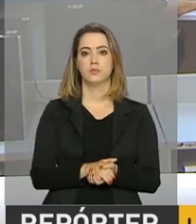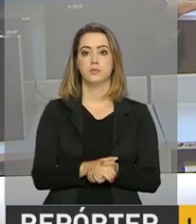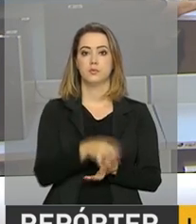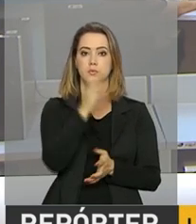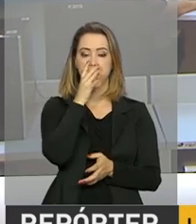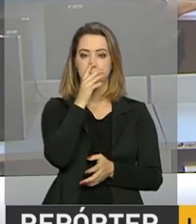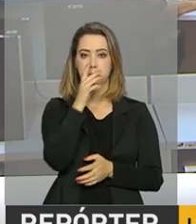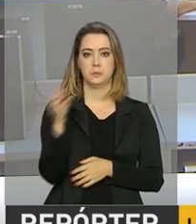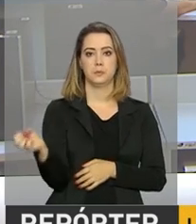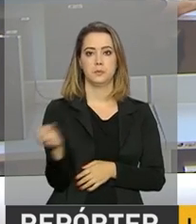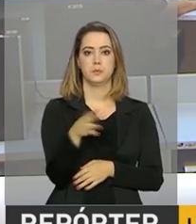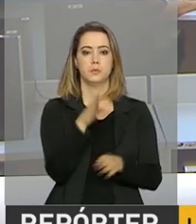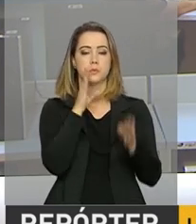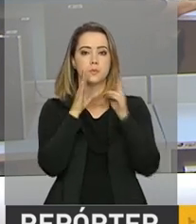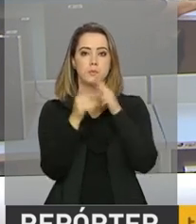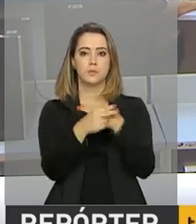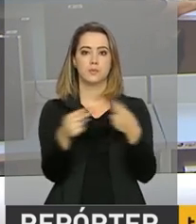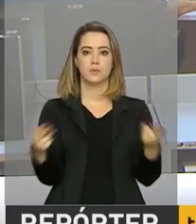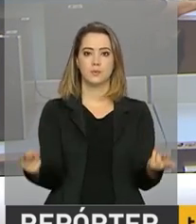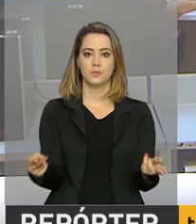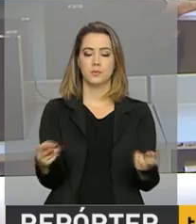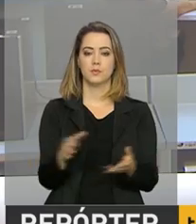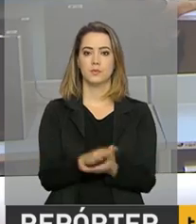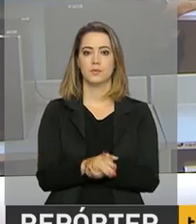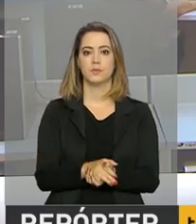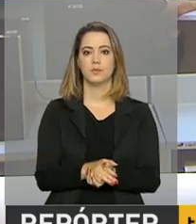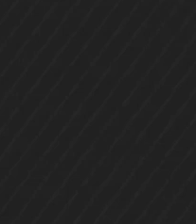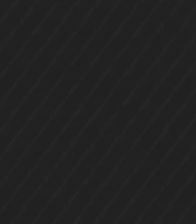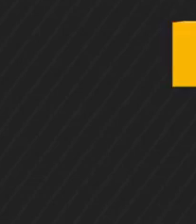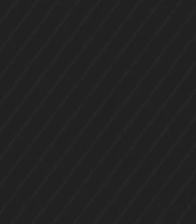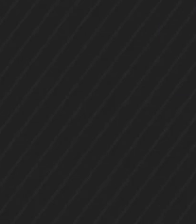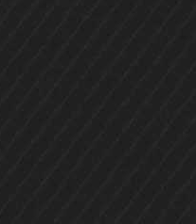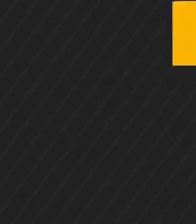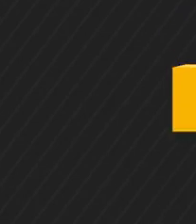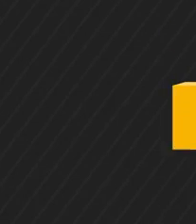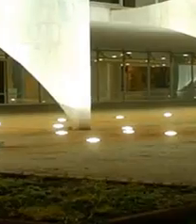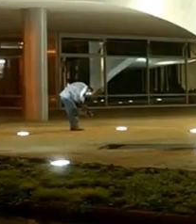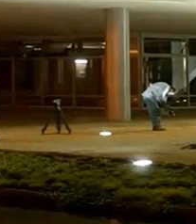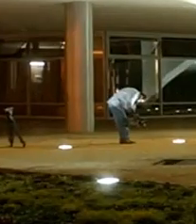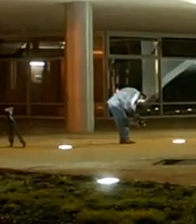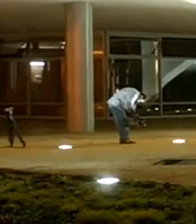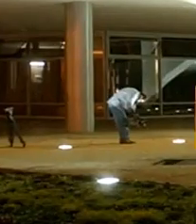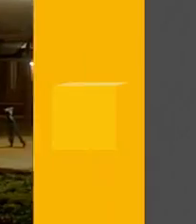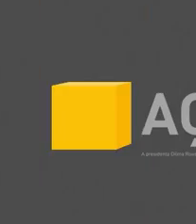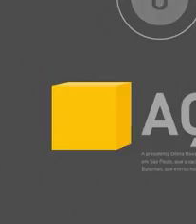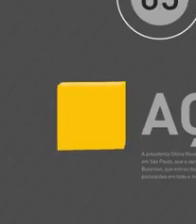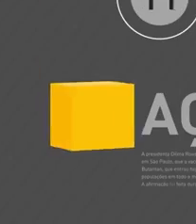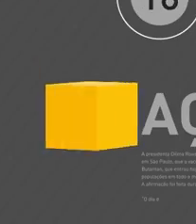NBR. Acompanhe as novidades também pelas nossas redes sociais.